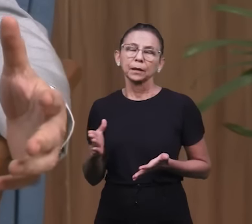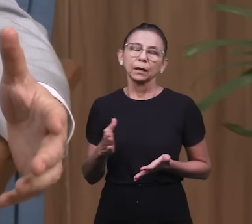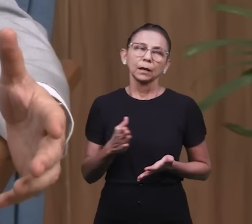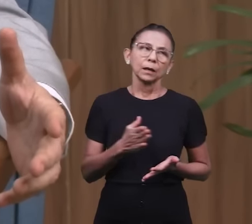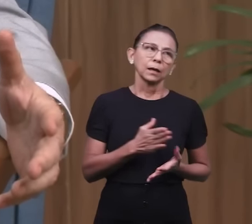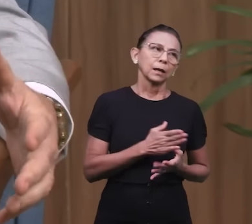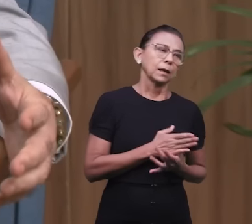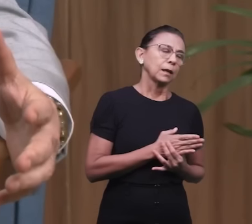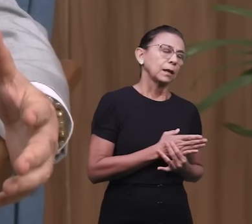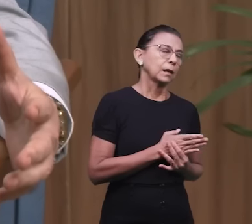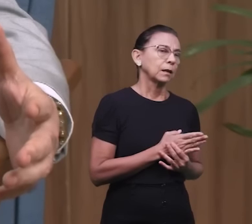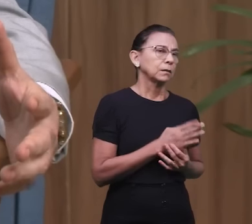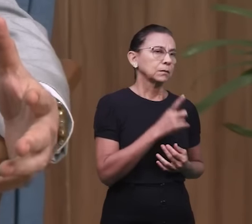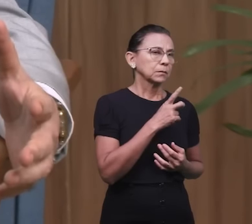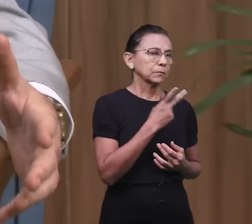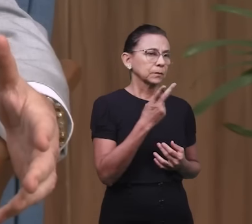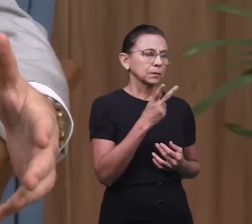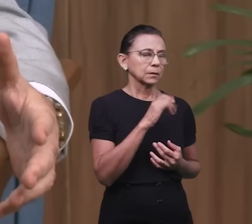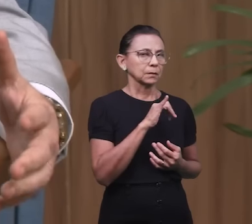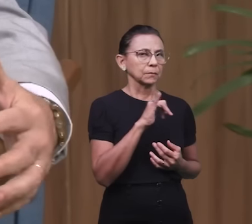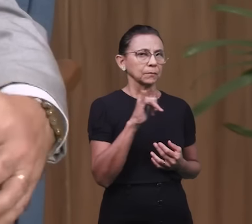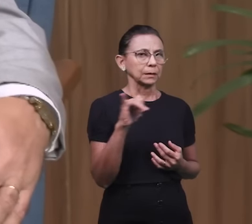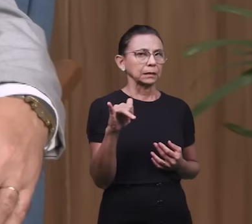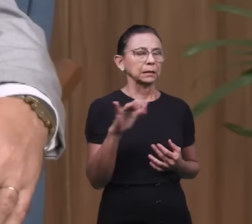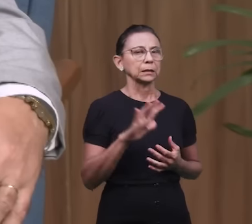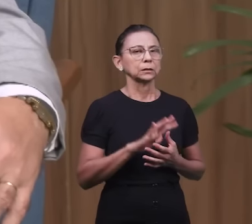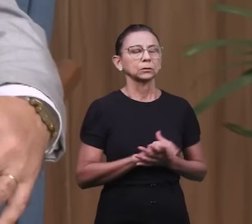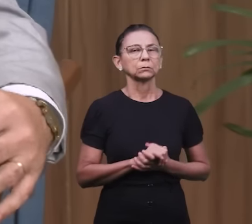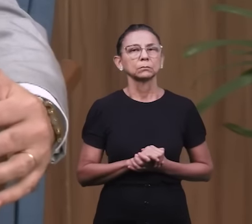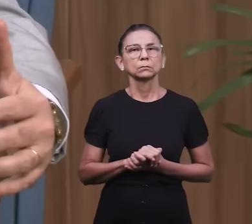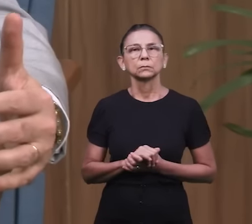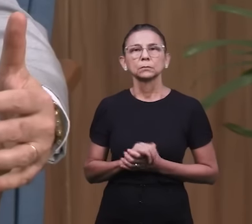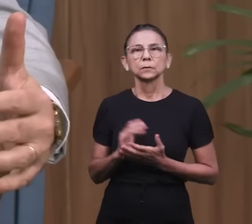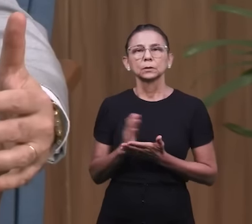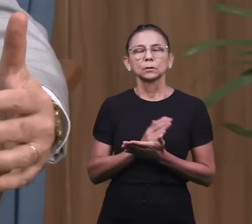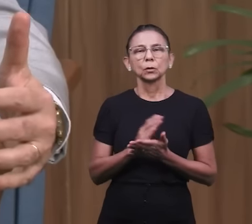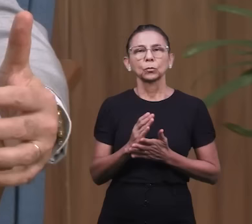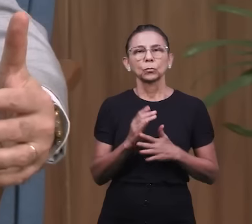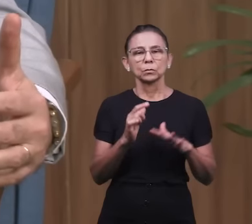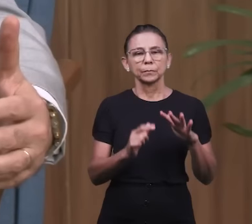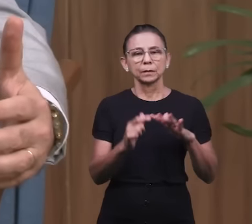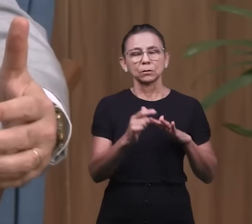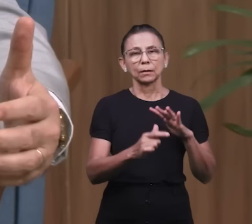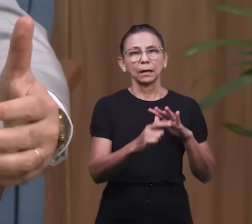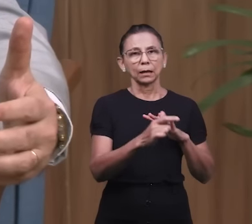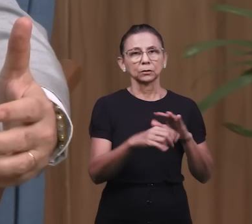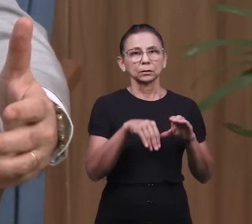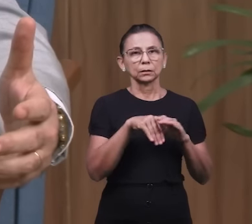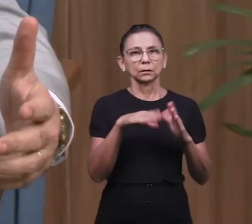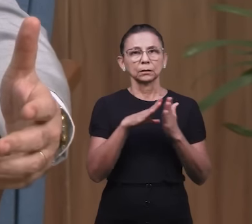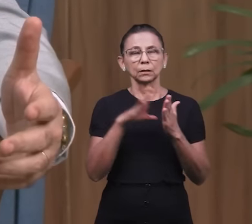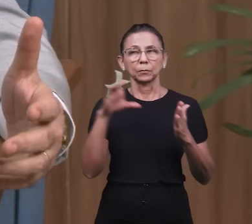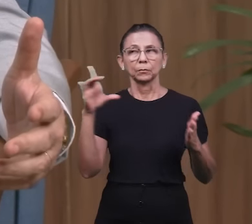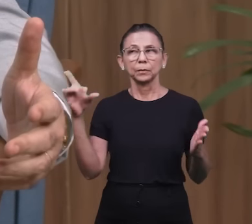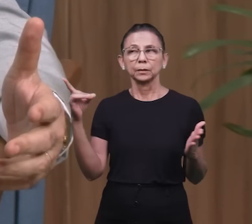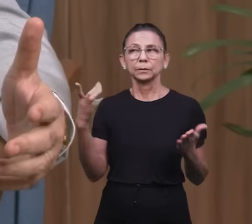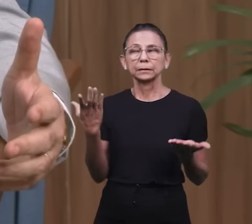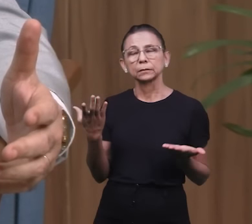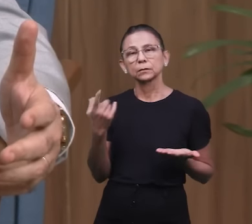elementos e simbolismos bíblicos nós vemos Jesus como o Pastor